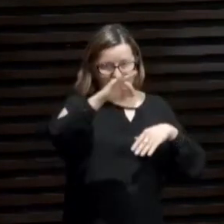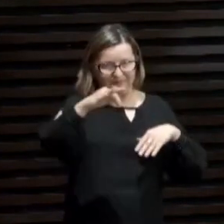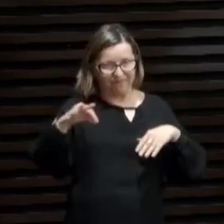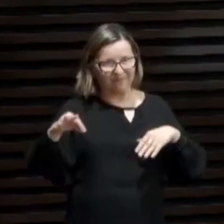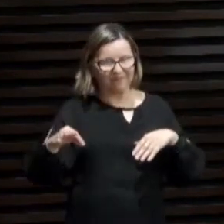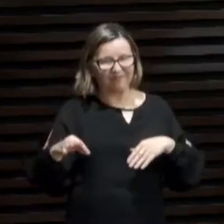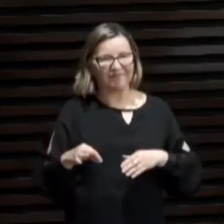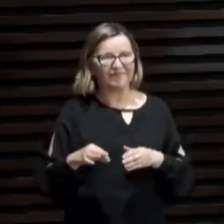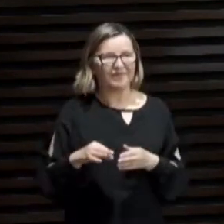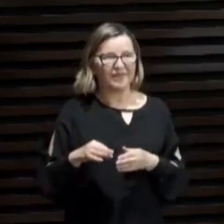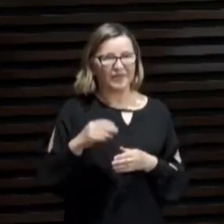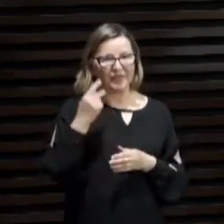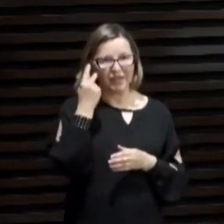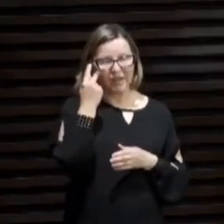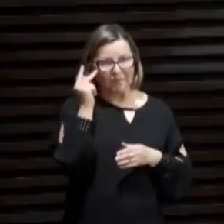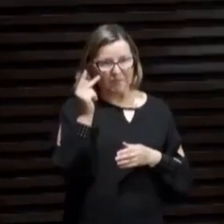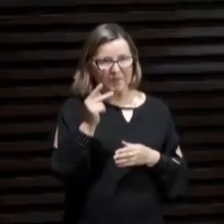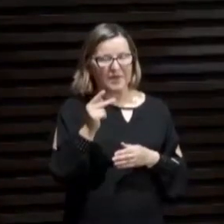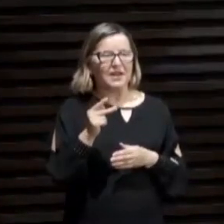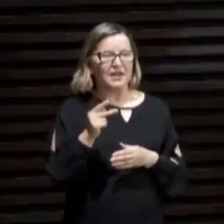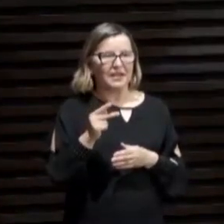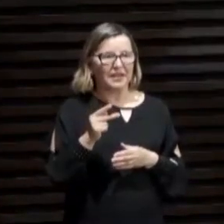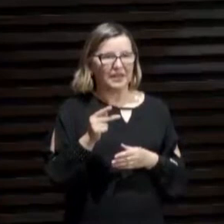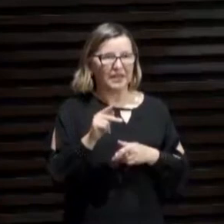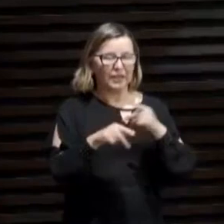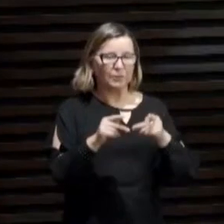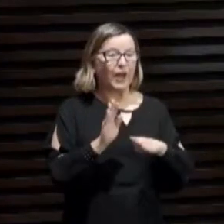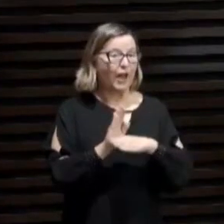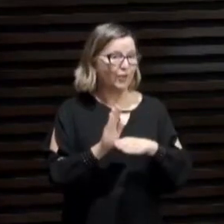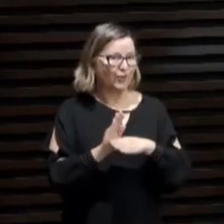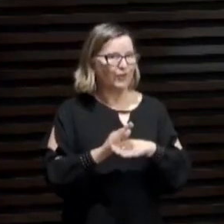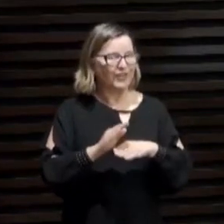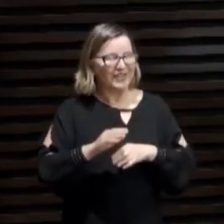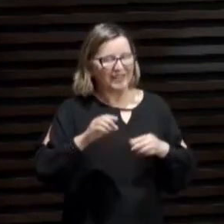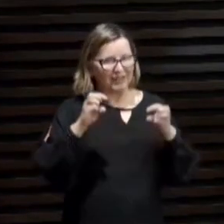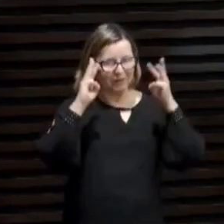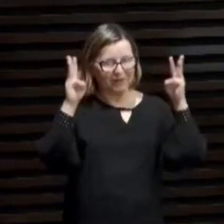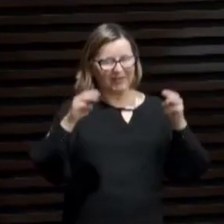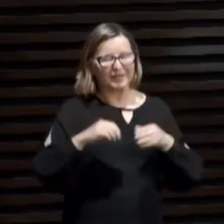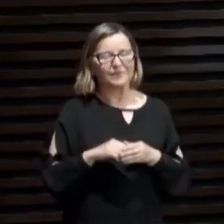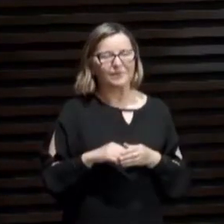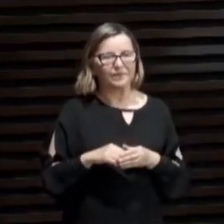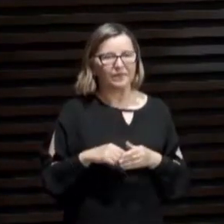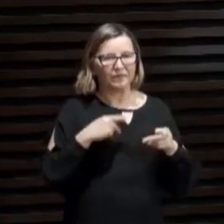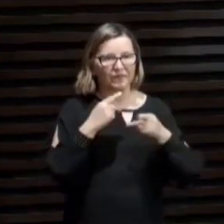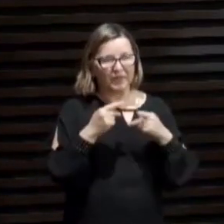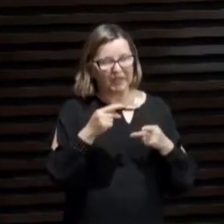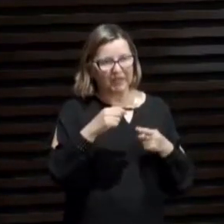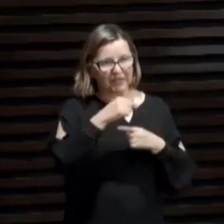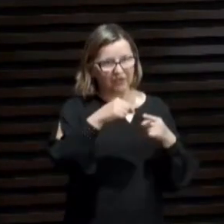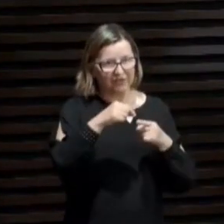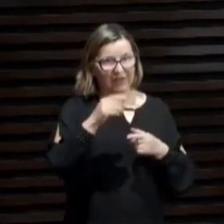a leves tu somente. Dize ao povo, santificai-vos para amanhã e comereis